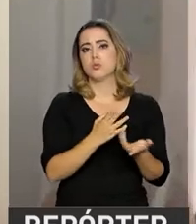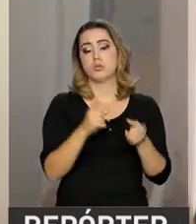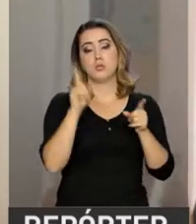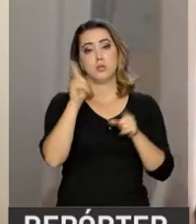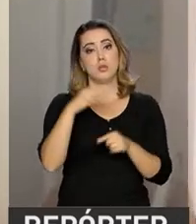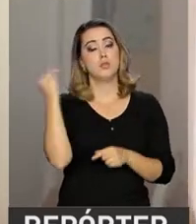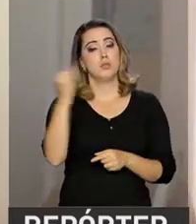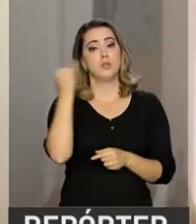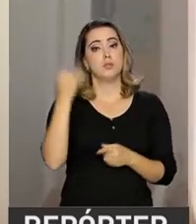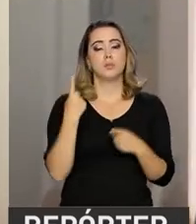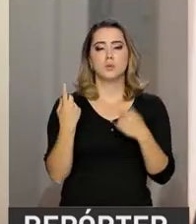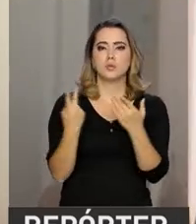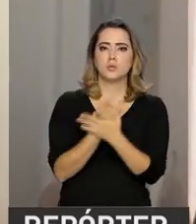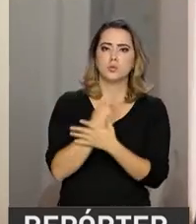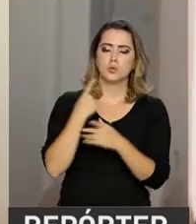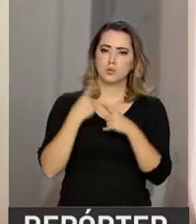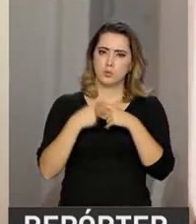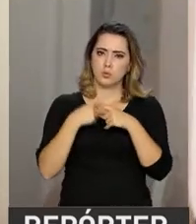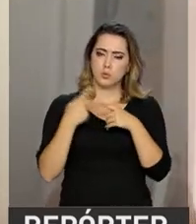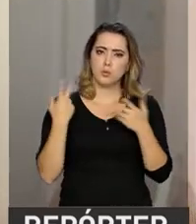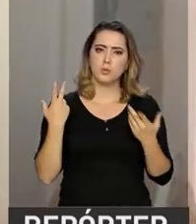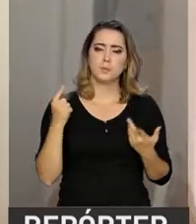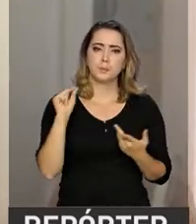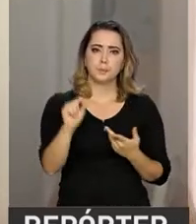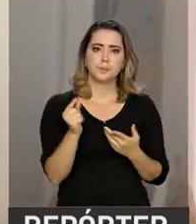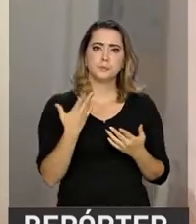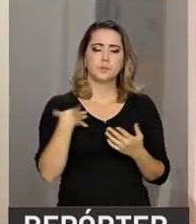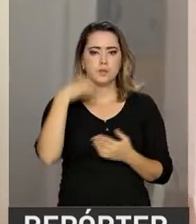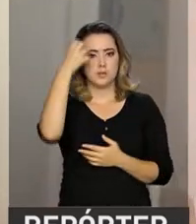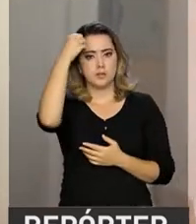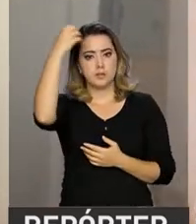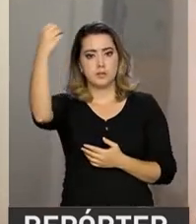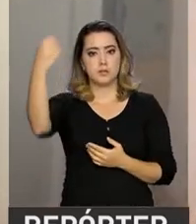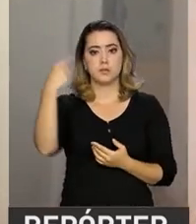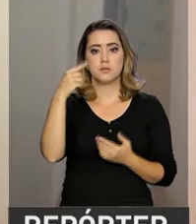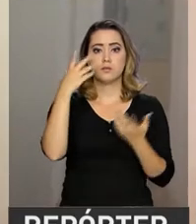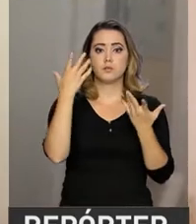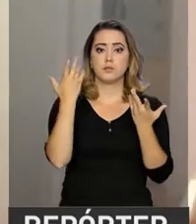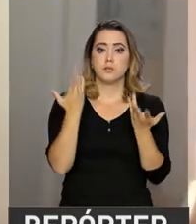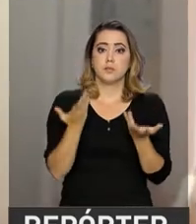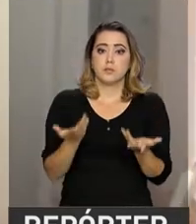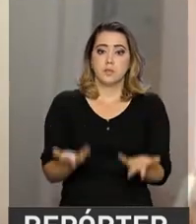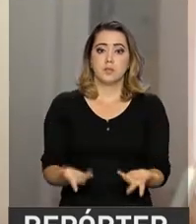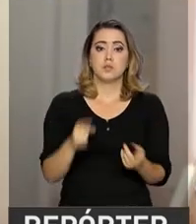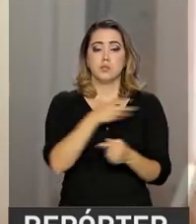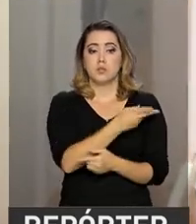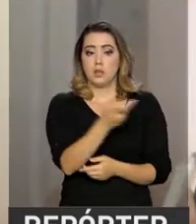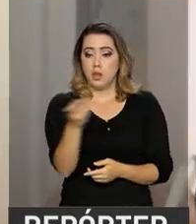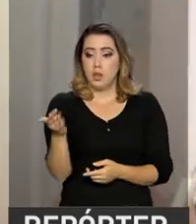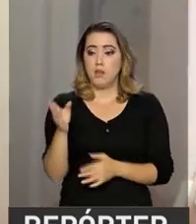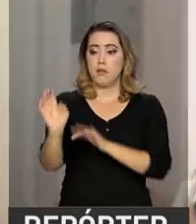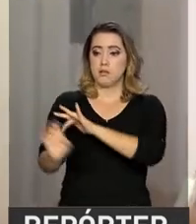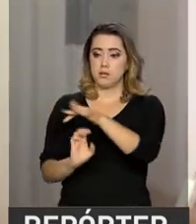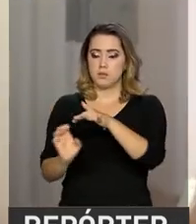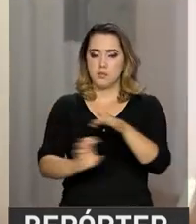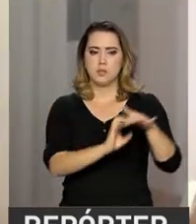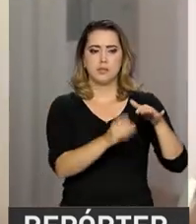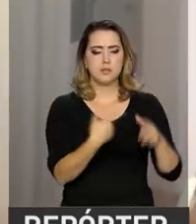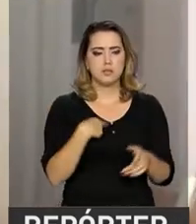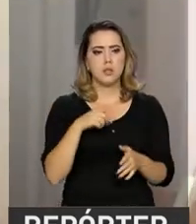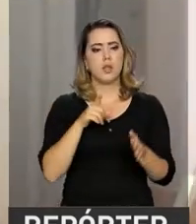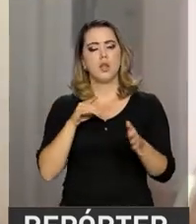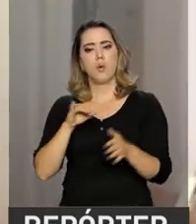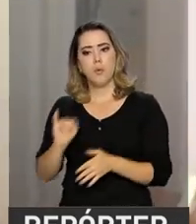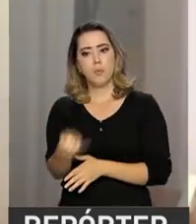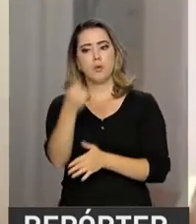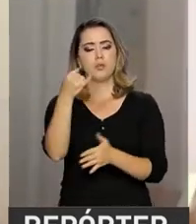que seja consolidado nessas viagens, de maneira que eles tenham oportunidade de